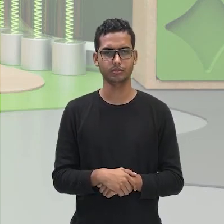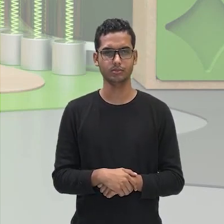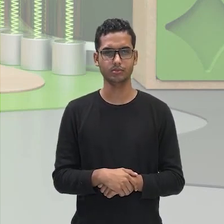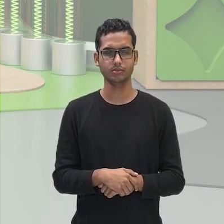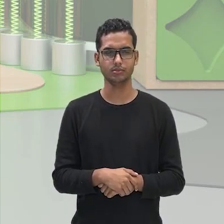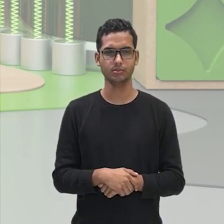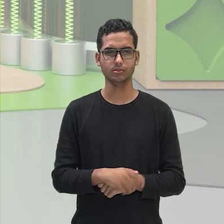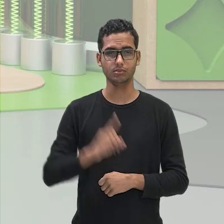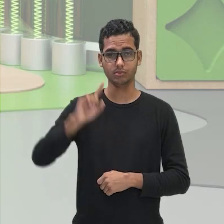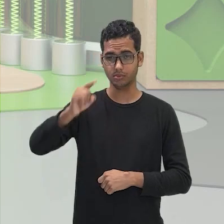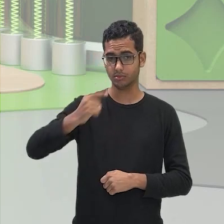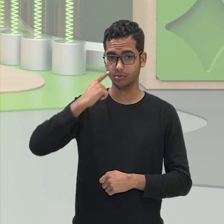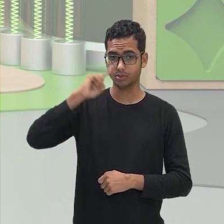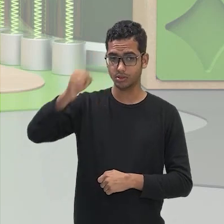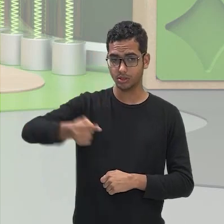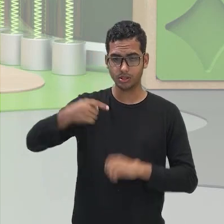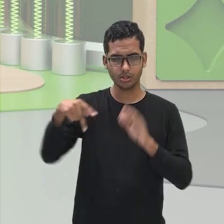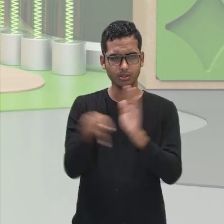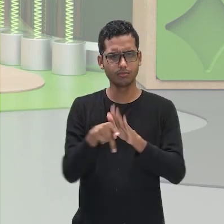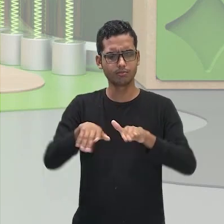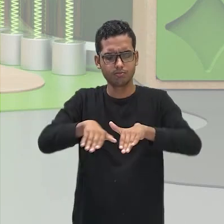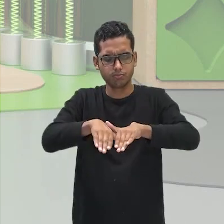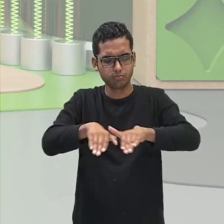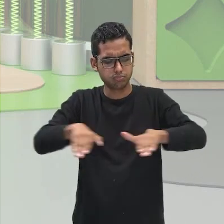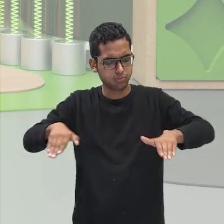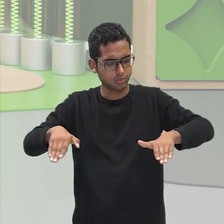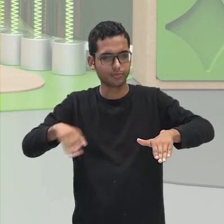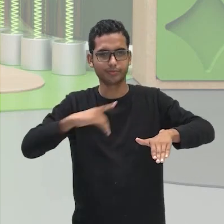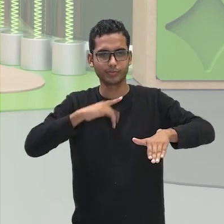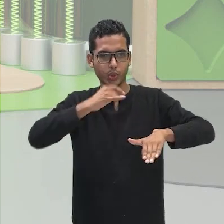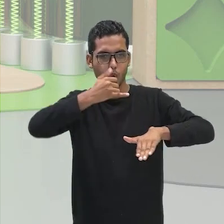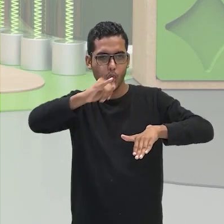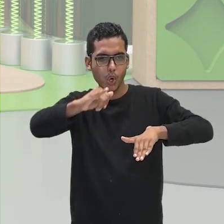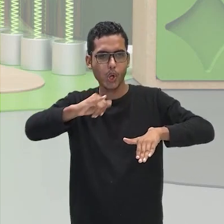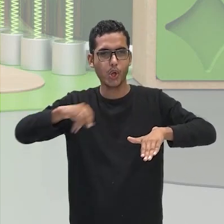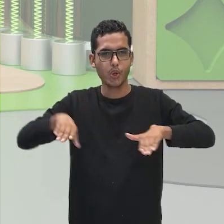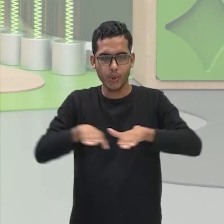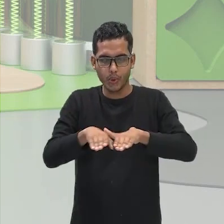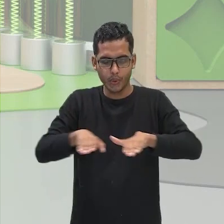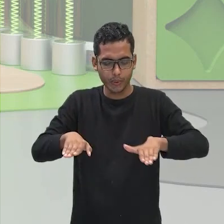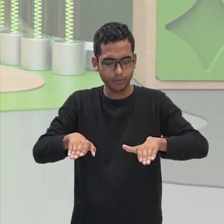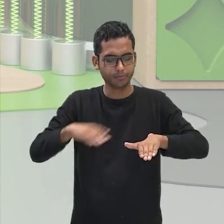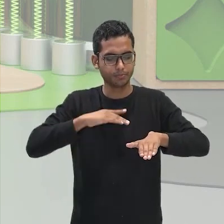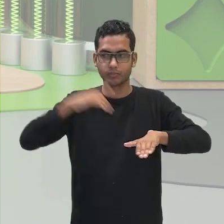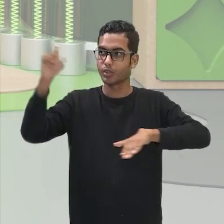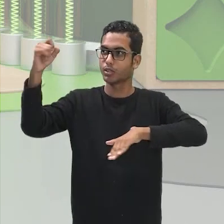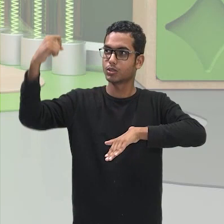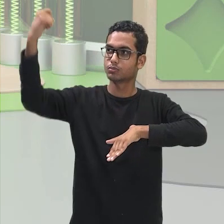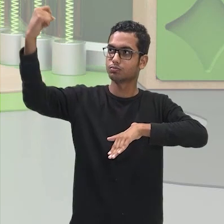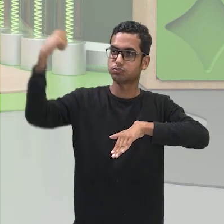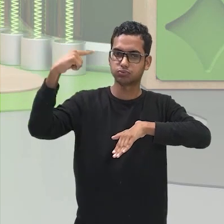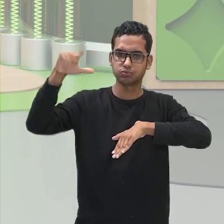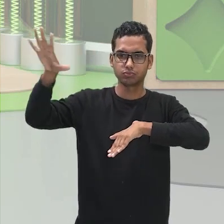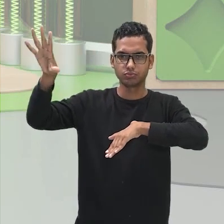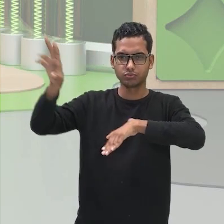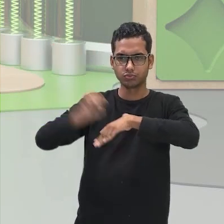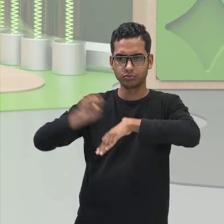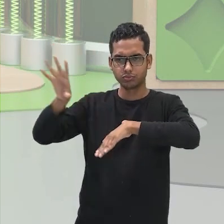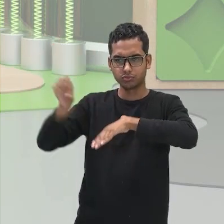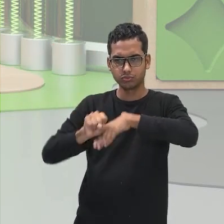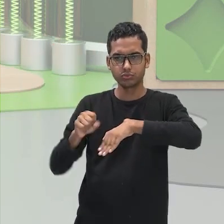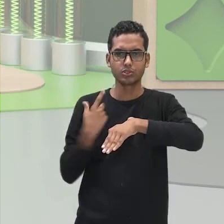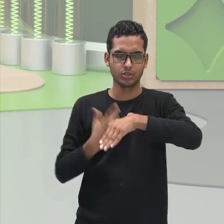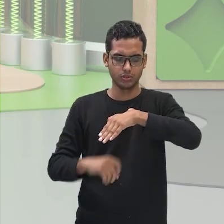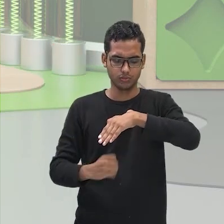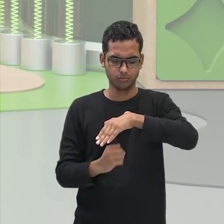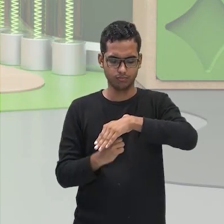você observa ali aquelas placas de energia solar, onde nós temos justamente a captação dessa energia do Sol. Nosso movimento,